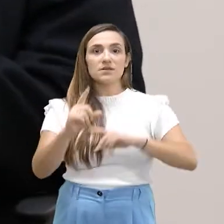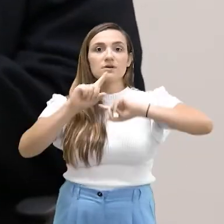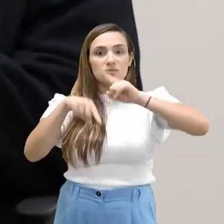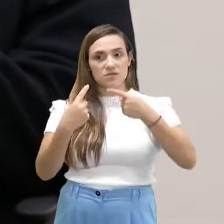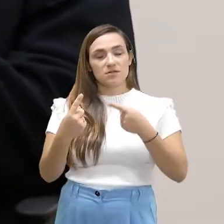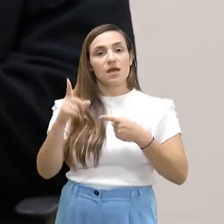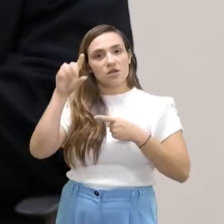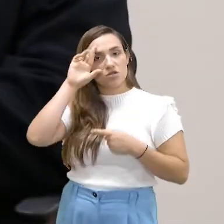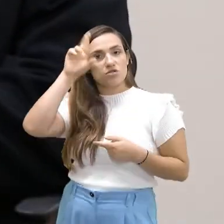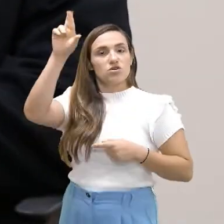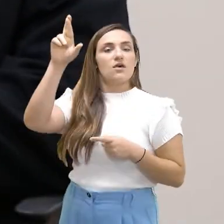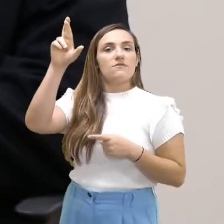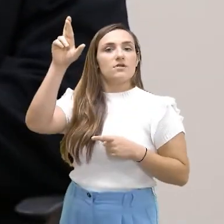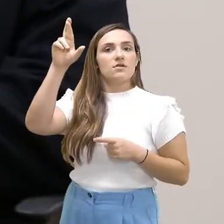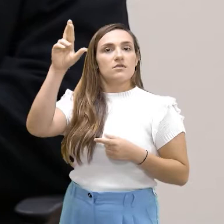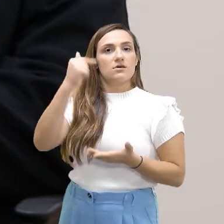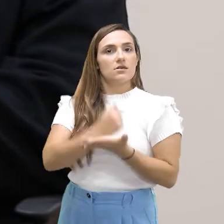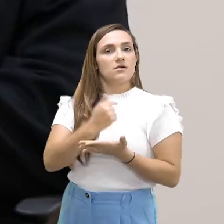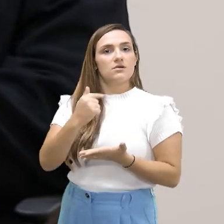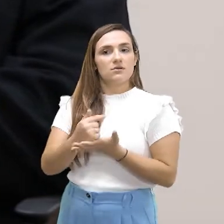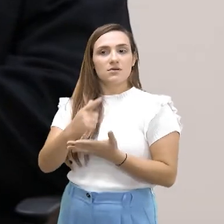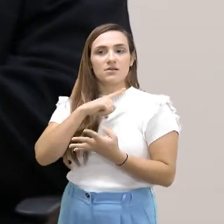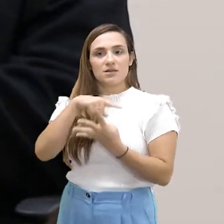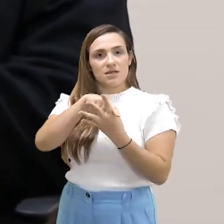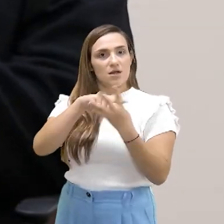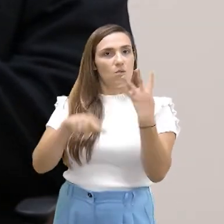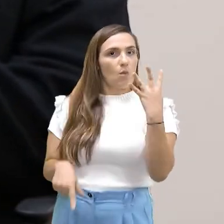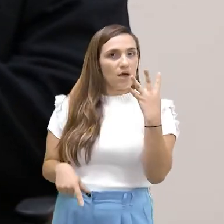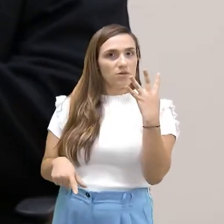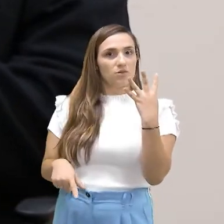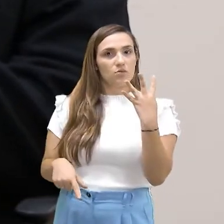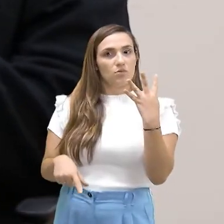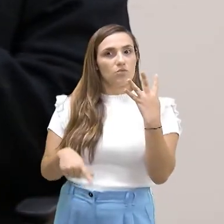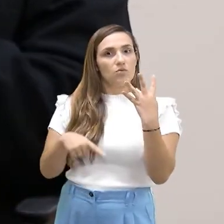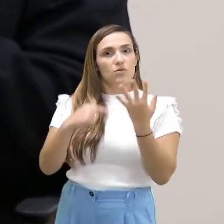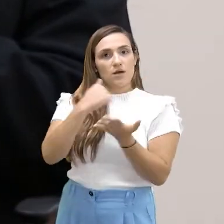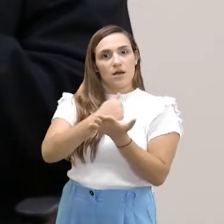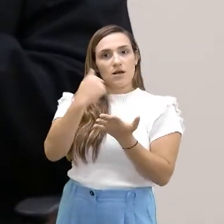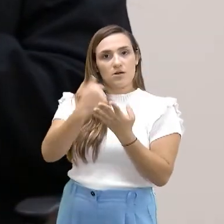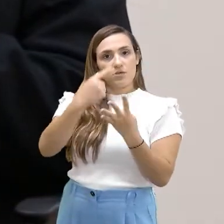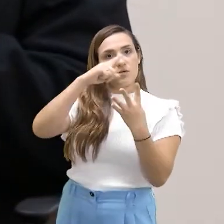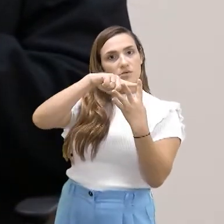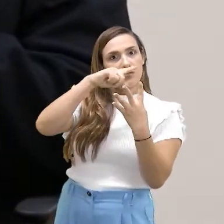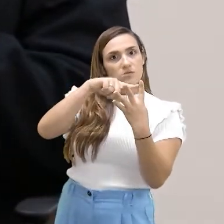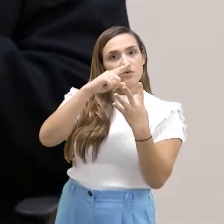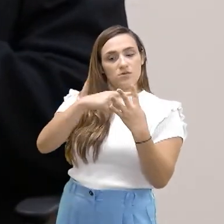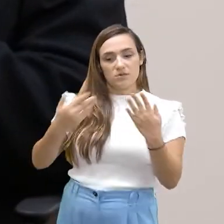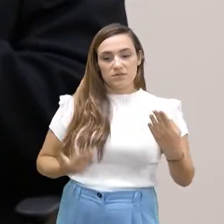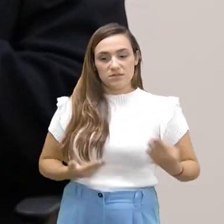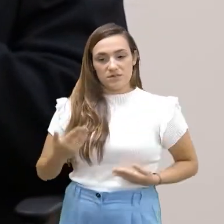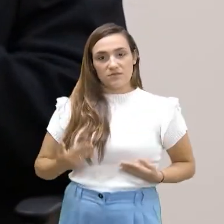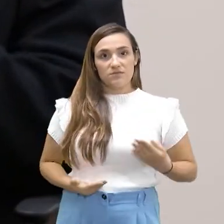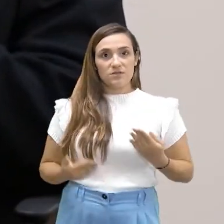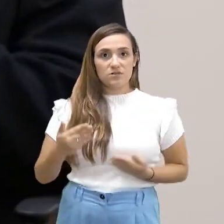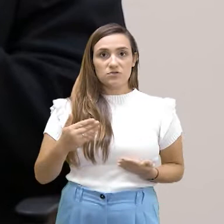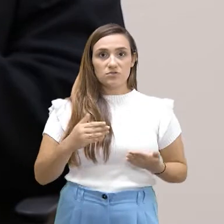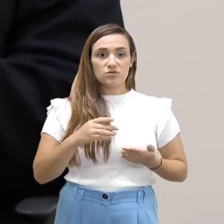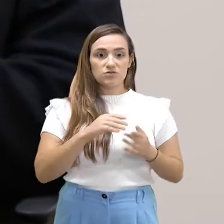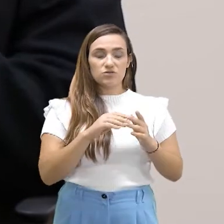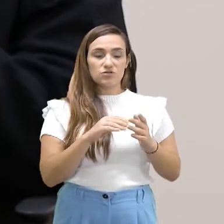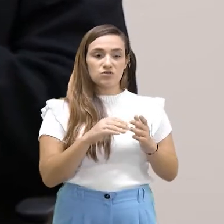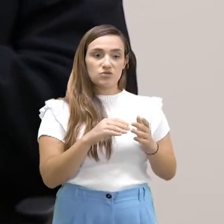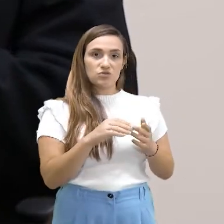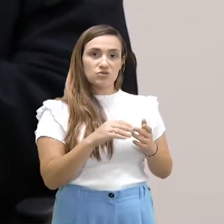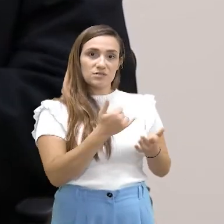nós temos os grandes 4 tipos de cartórios. O primeiro é o Serviço de Registro